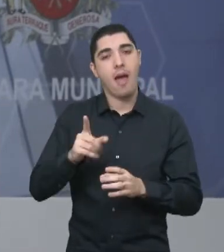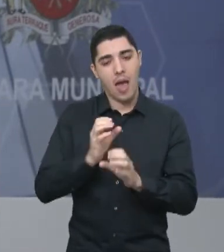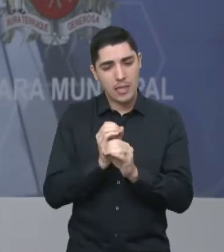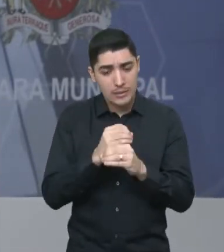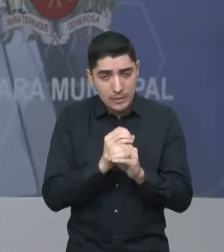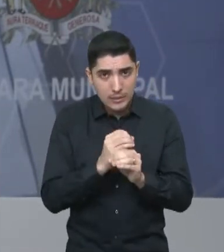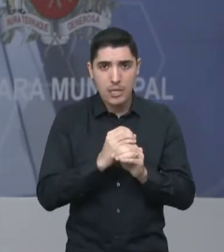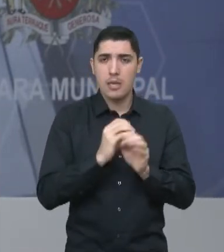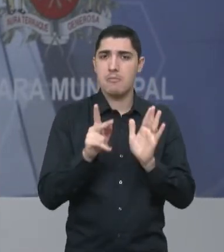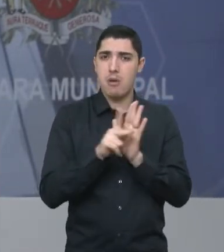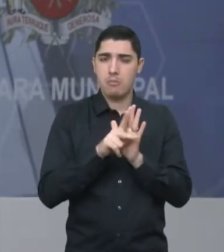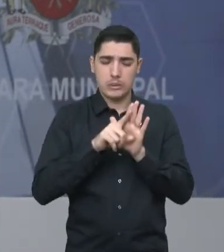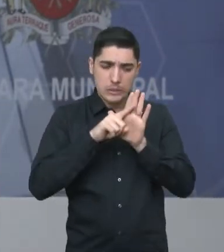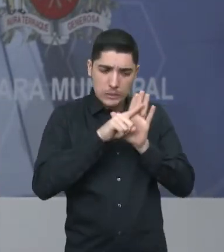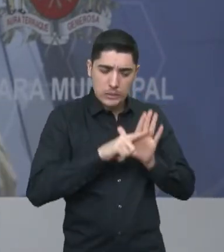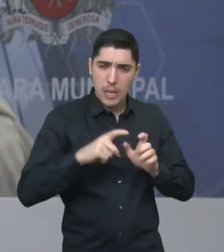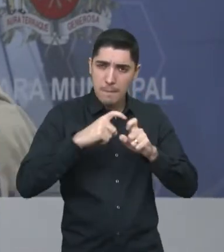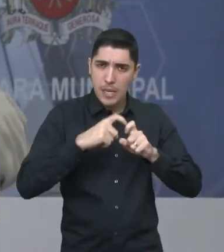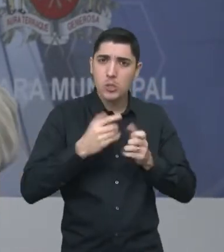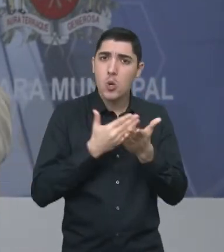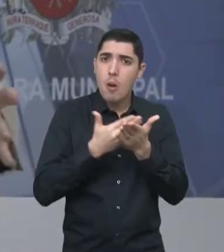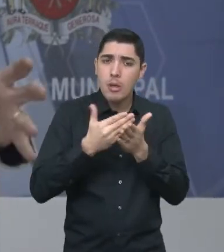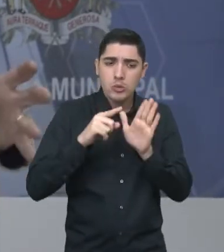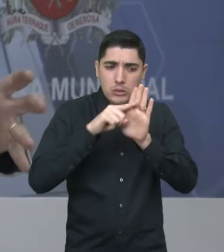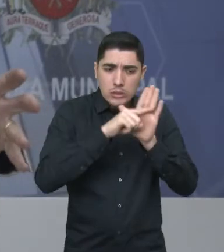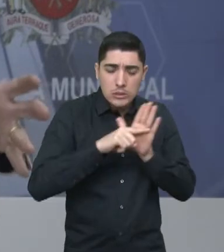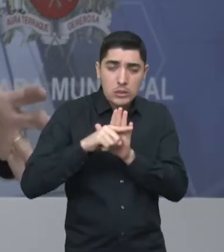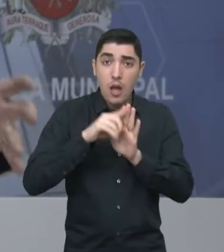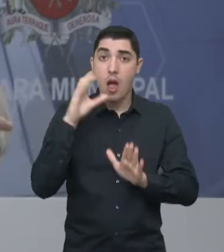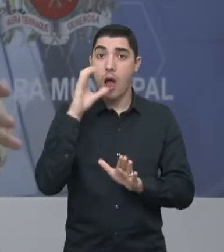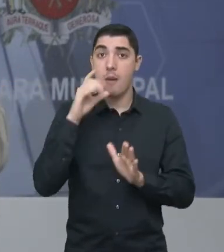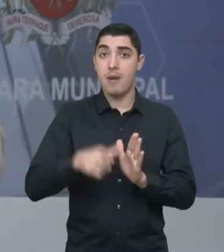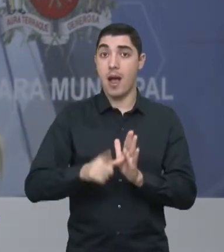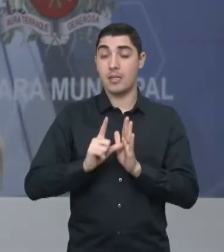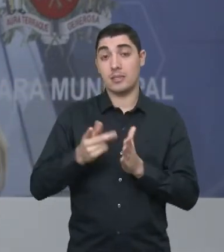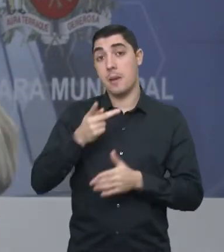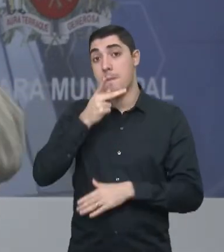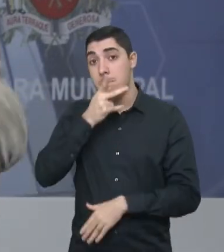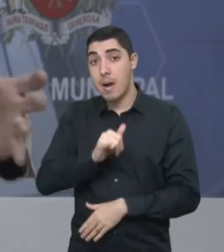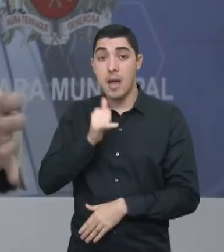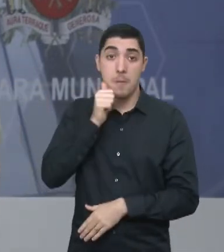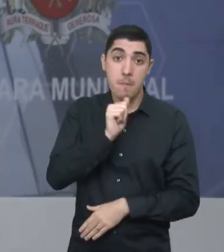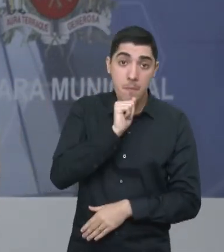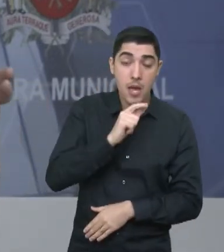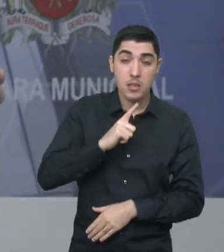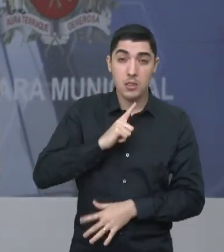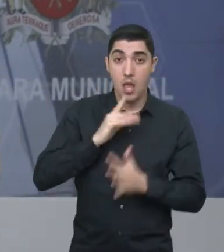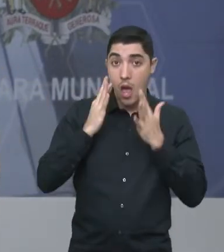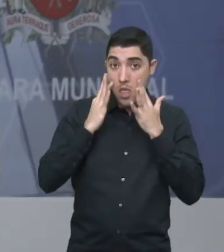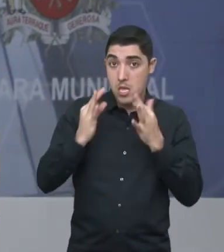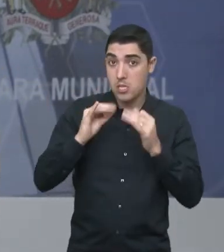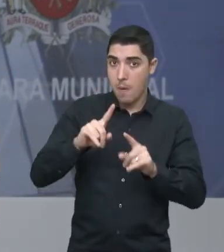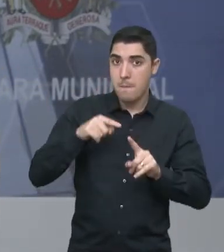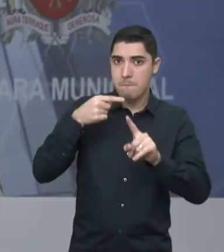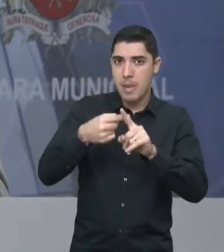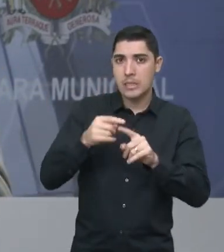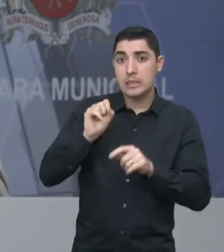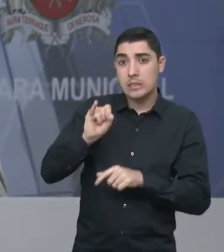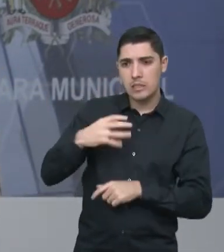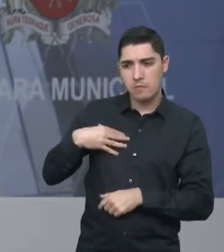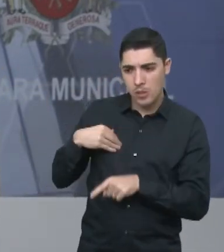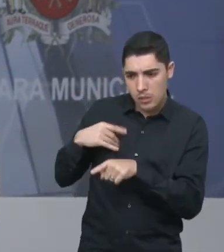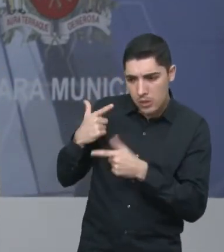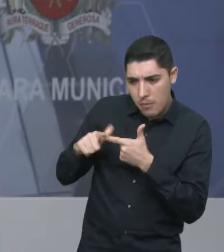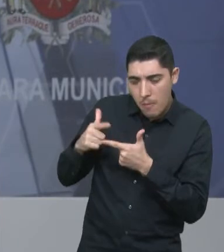fazer diagnósticos mais rápidos, pais e mães atentos aos problemas dos filhos, né, para